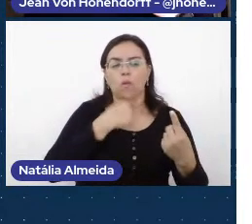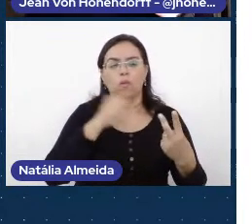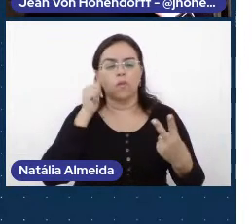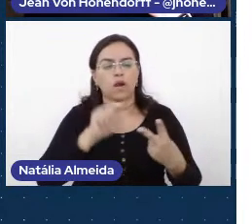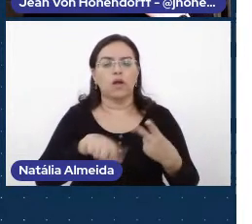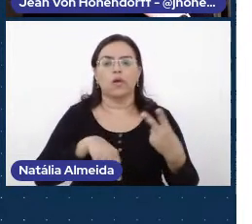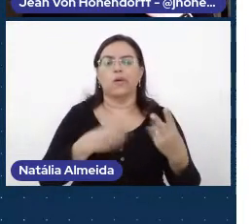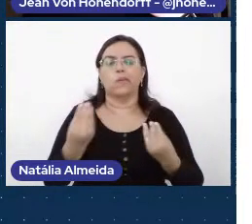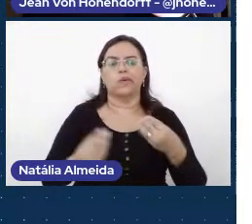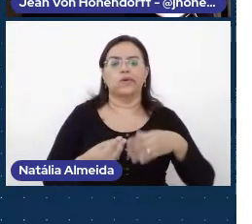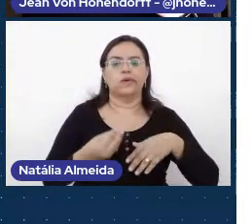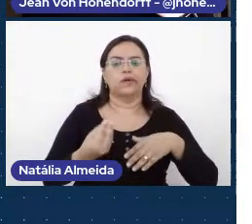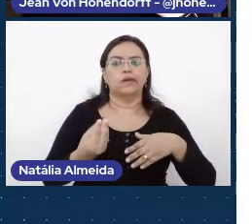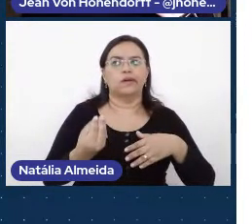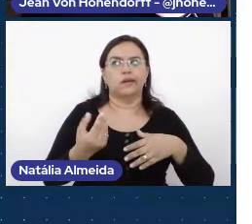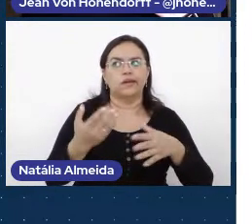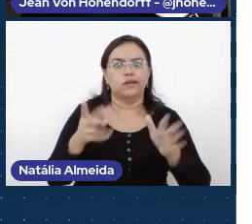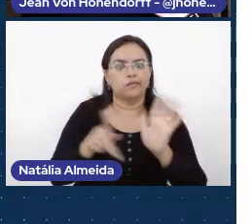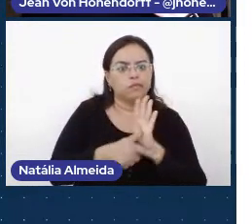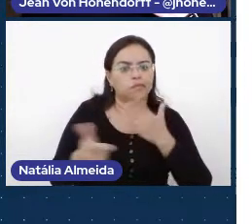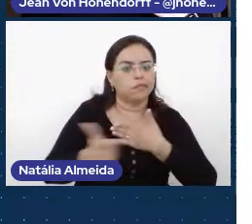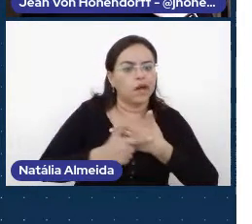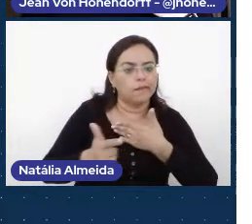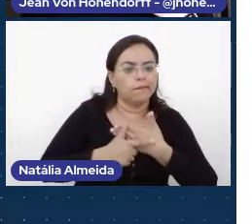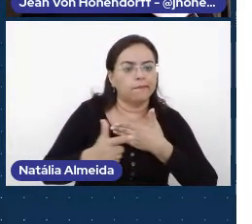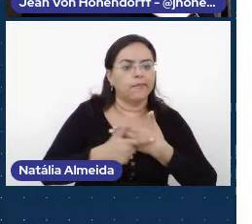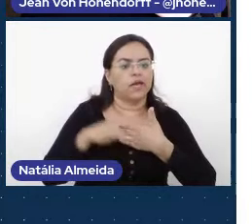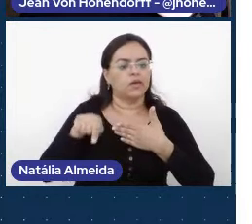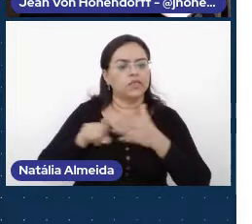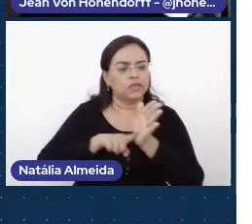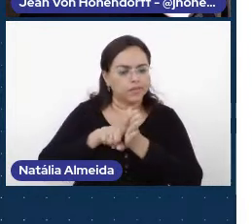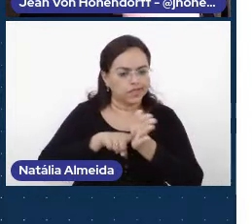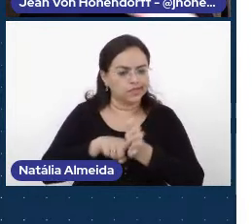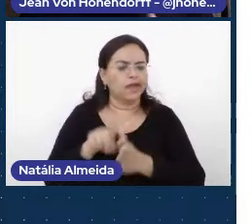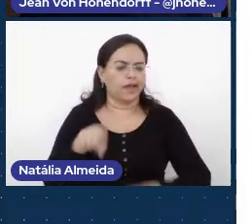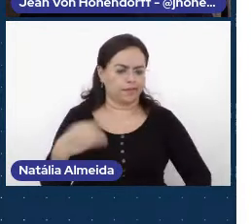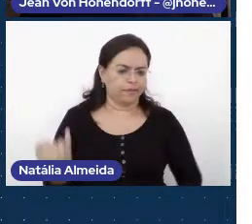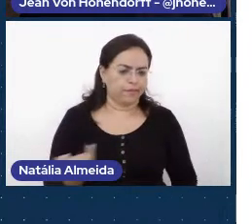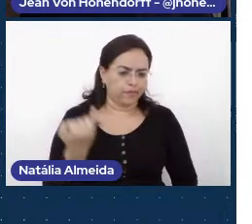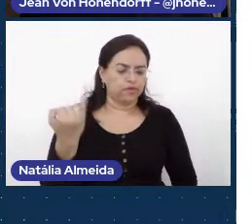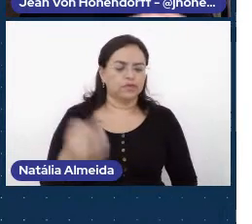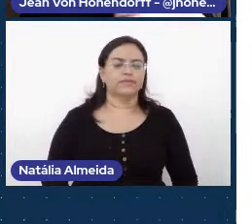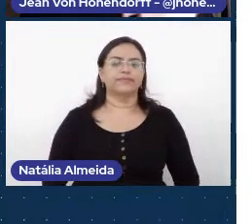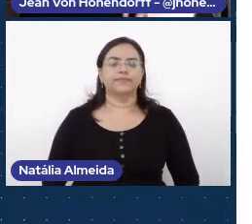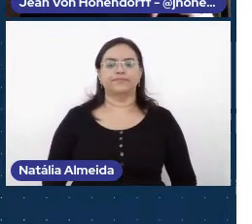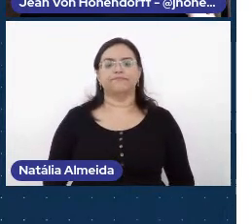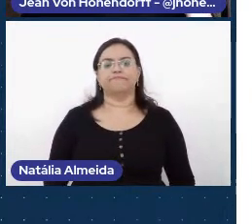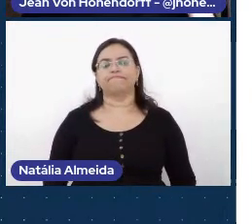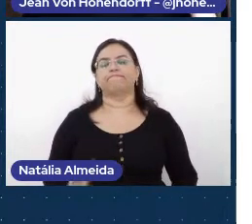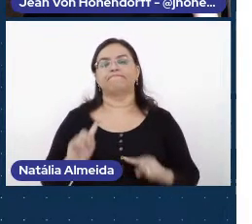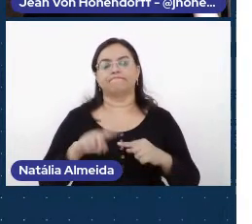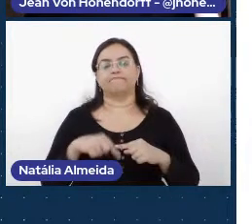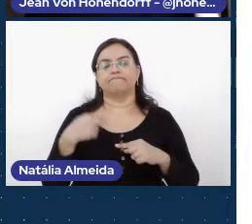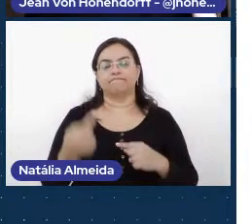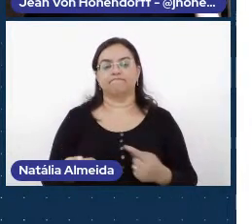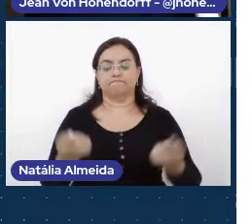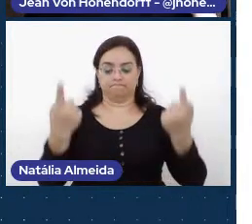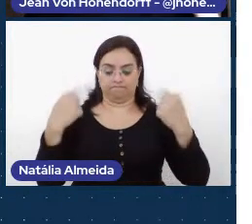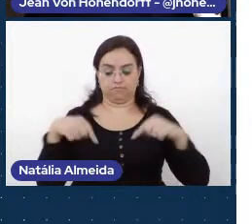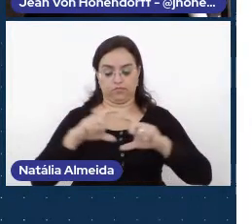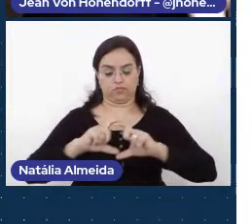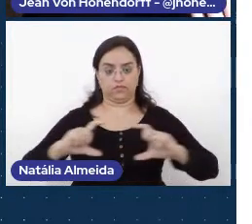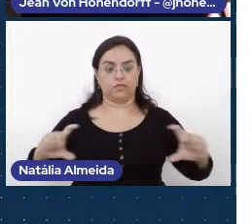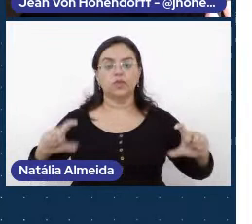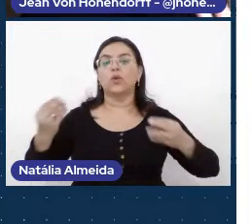pesquisa, tá? Isso é bem importante. Depois, os procedimentos éticos também, né? Não